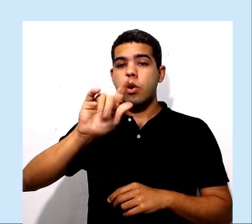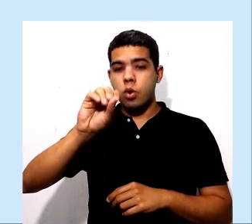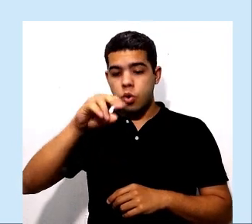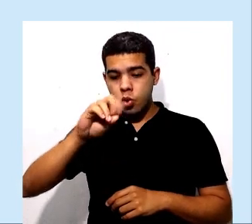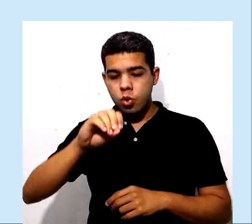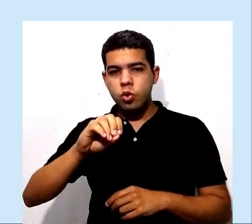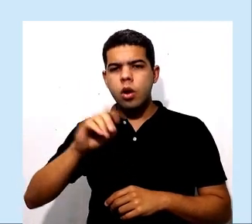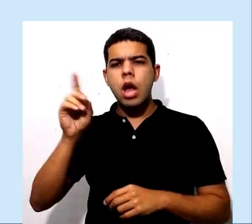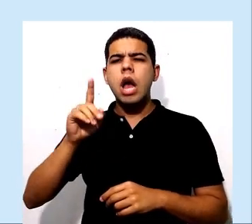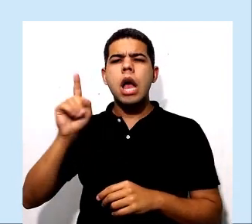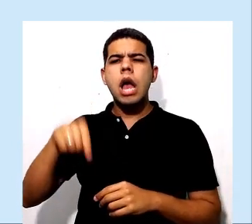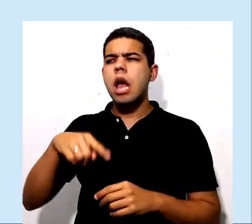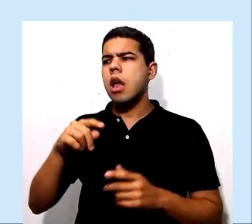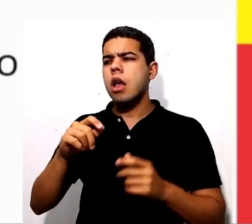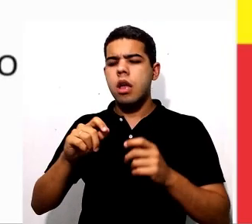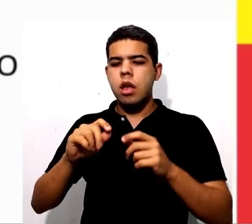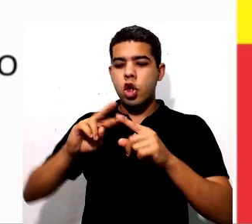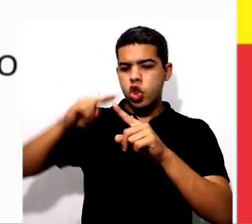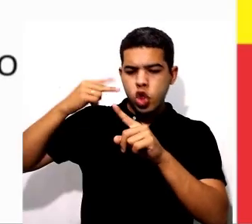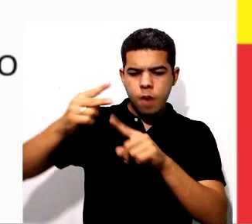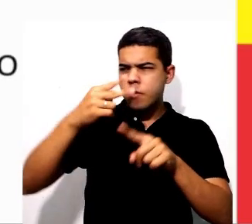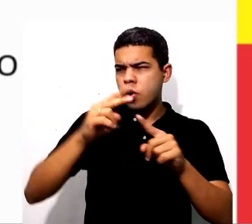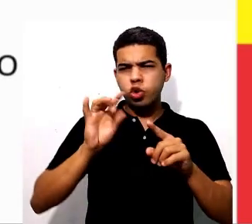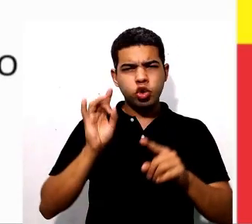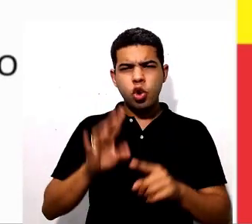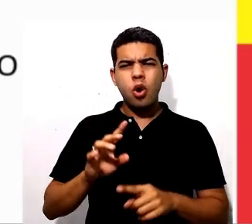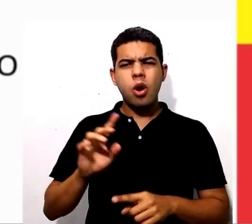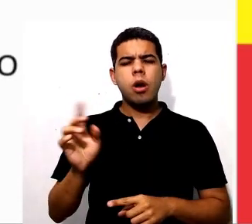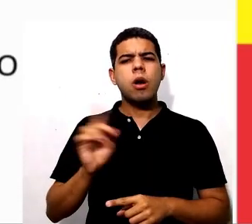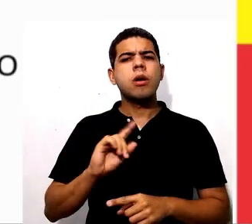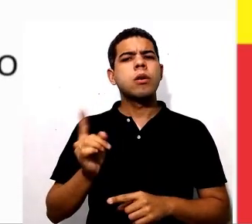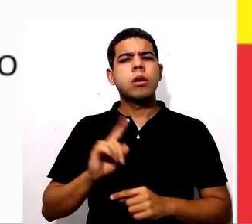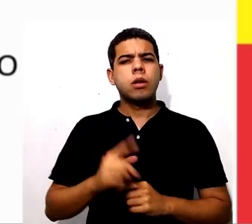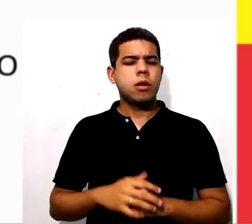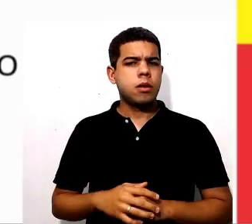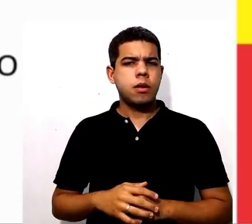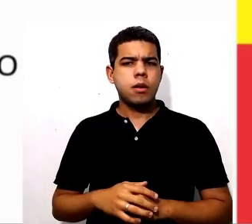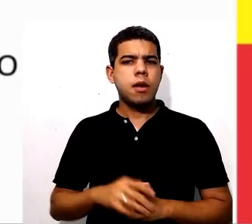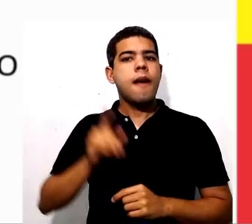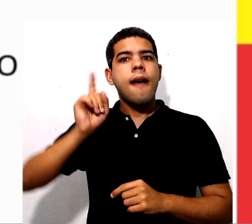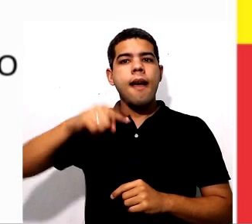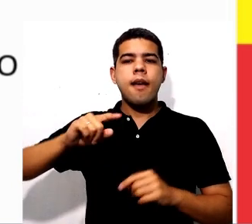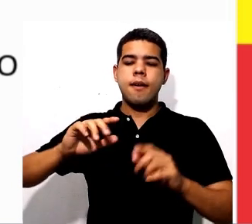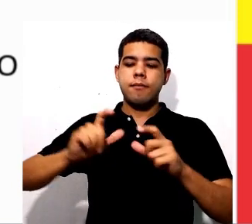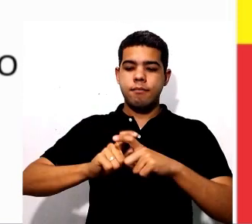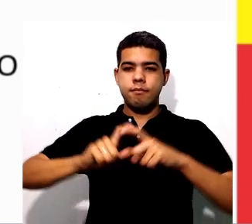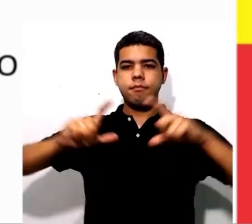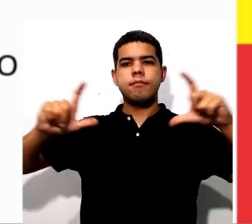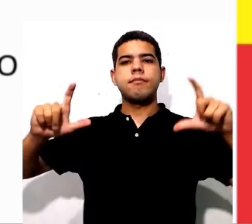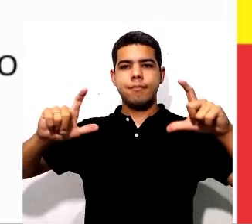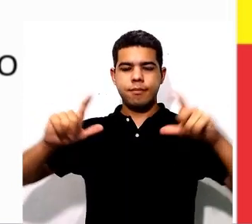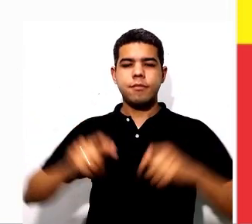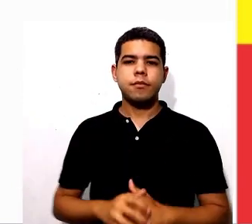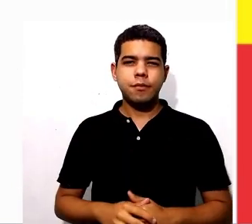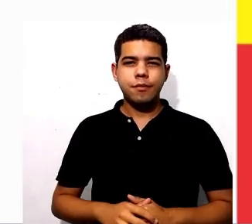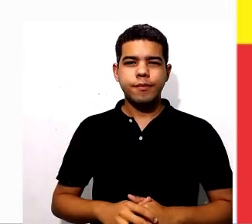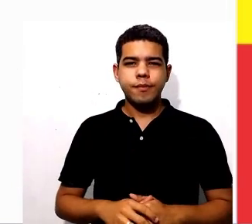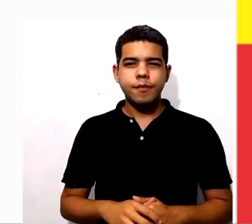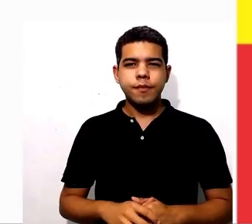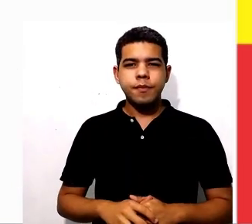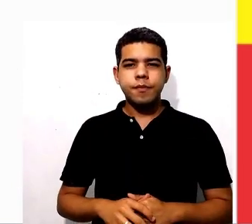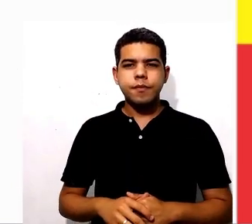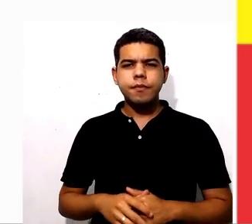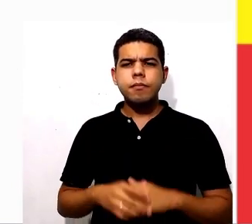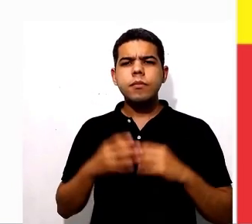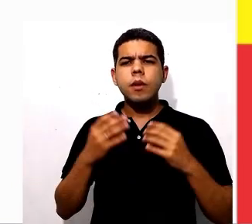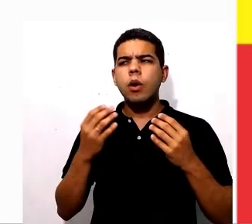pum, dobrar. Não. Dobrar nesse exemplo aí é ampliar. Então, veja na tela qual é a figura